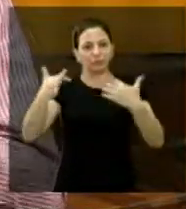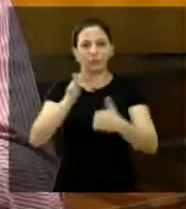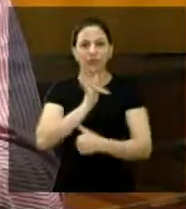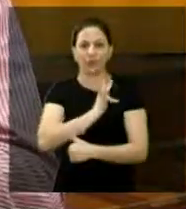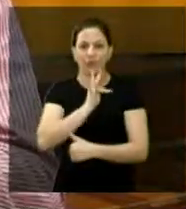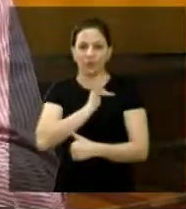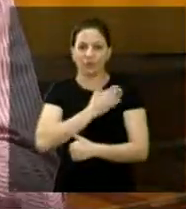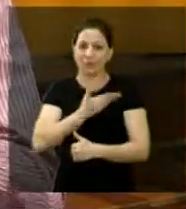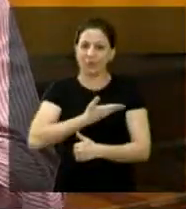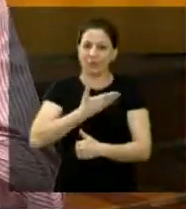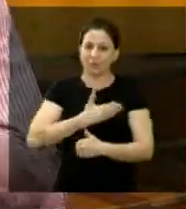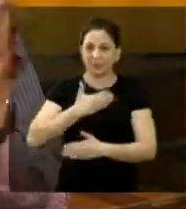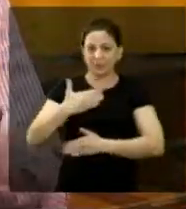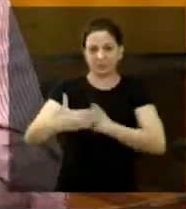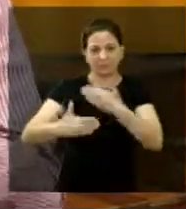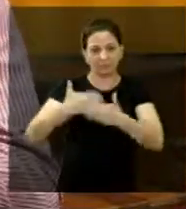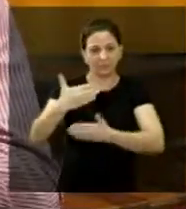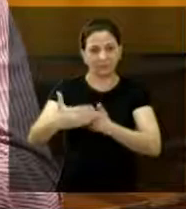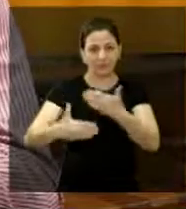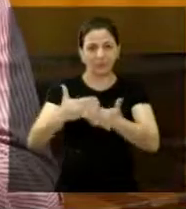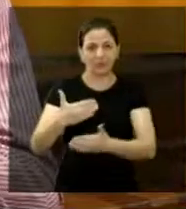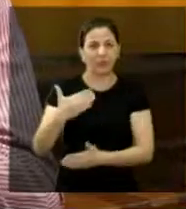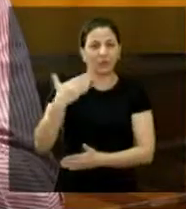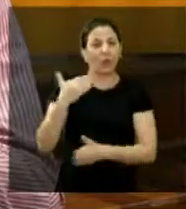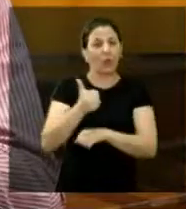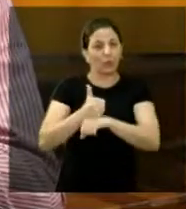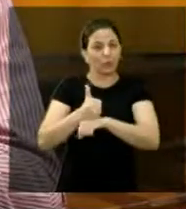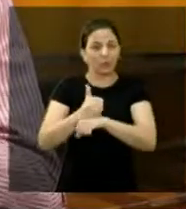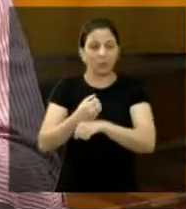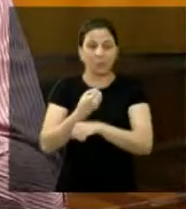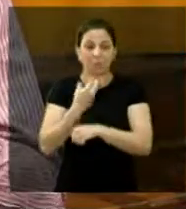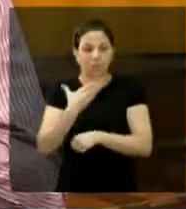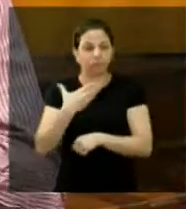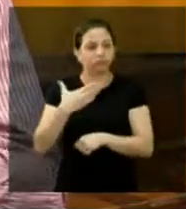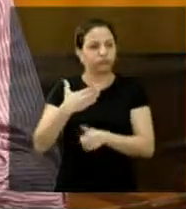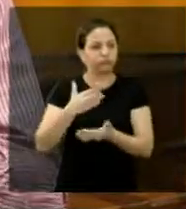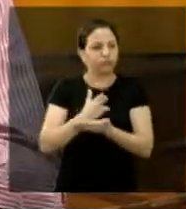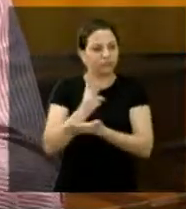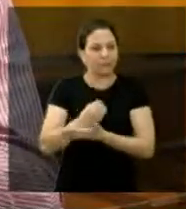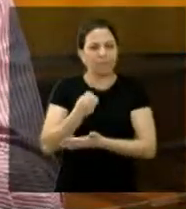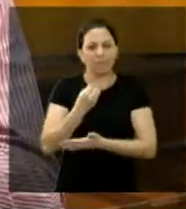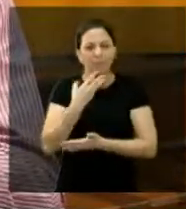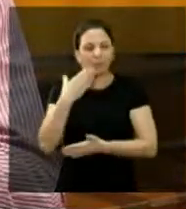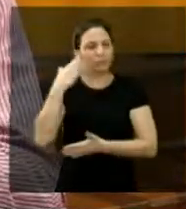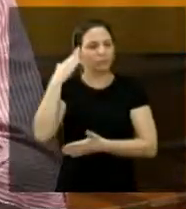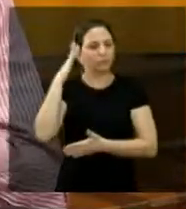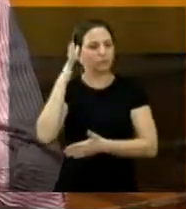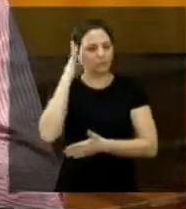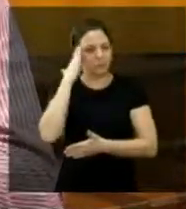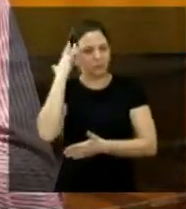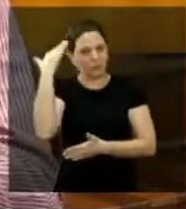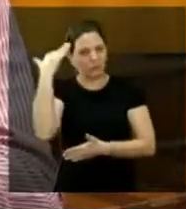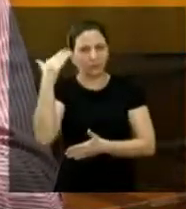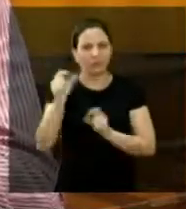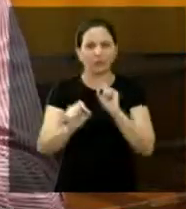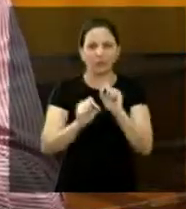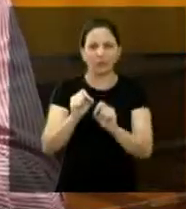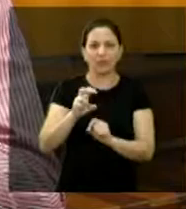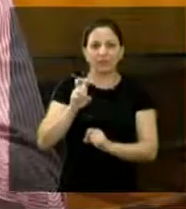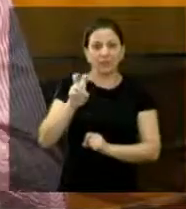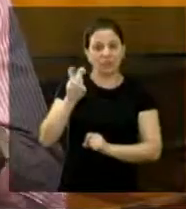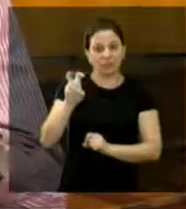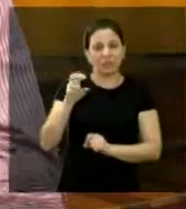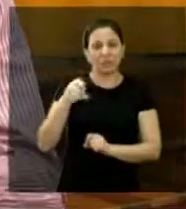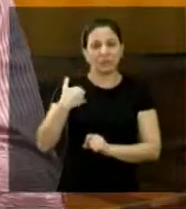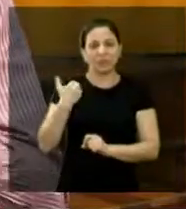prezo até hoje com o Araújo, um dos melhores profissionais com quem eu trabalhei, e no meio disso tudo ficou a Ferroviária. E aí, em 75, quando eu vim para cá,